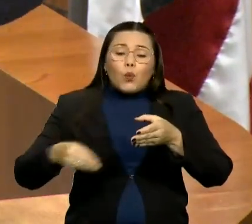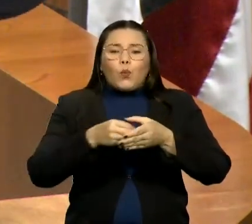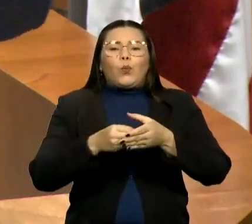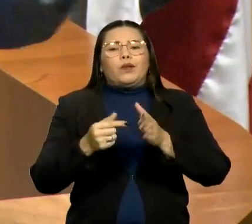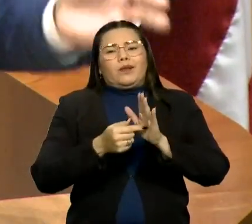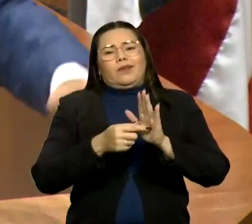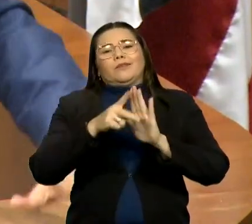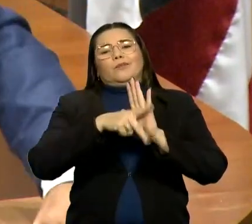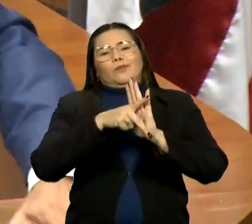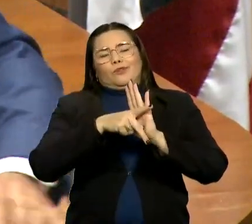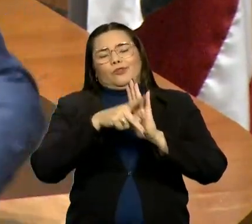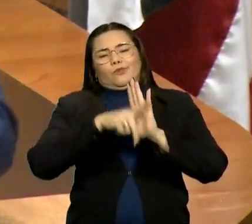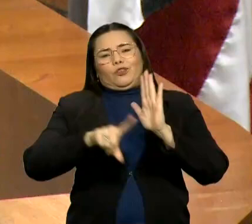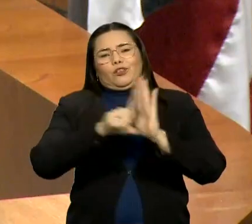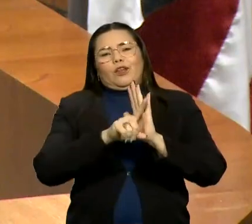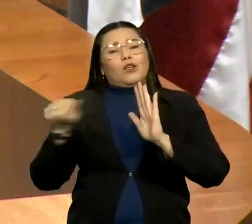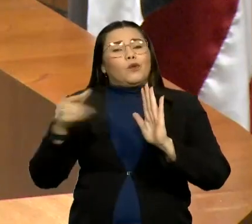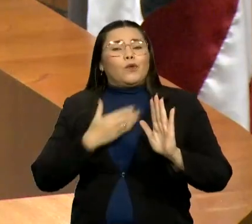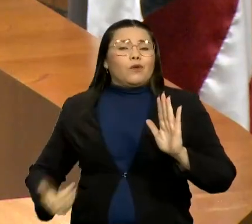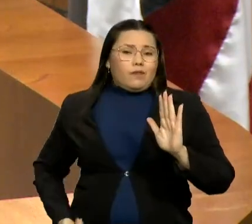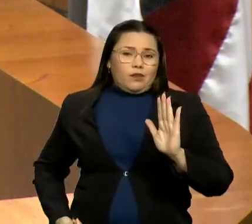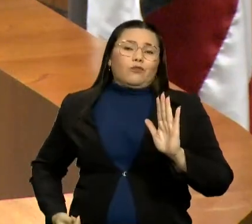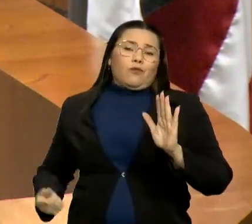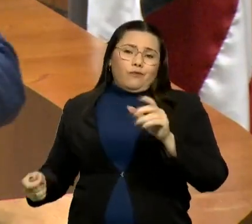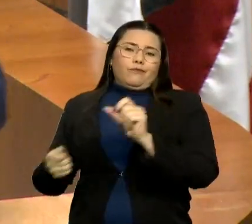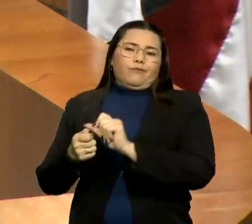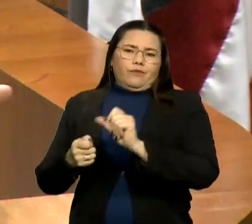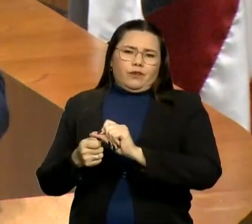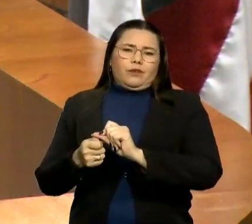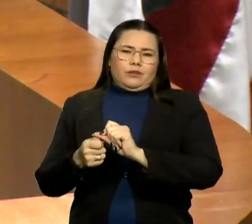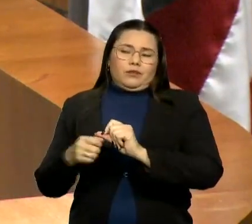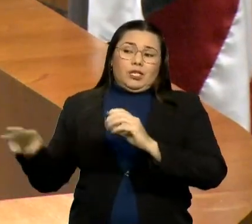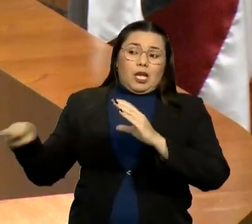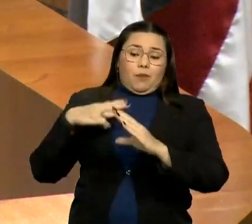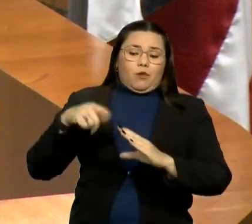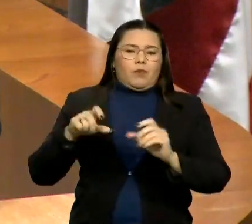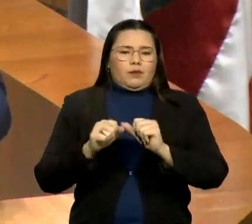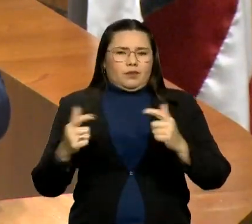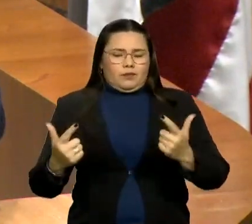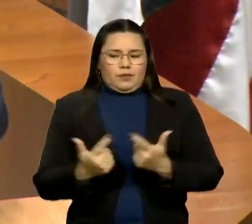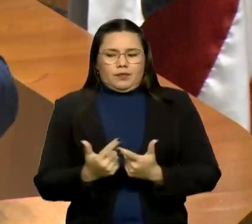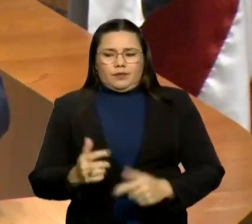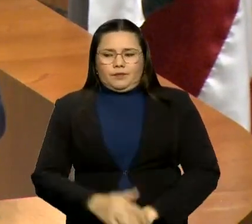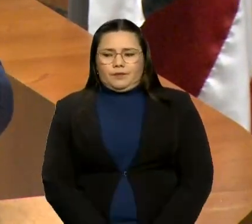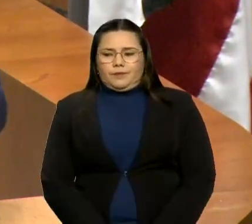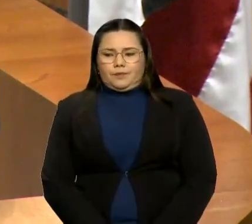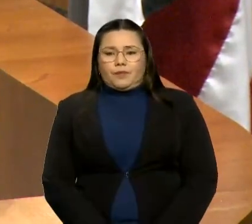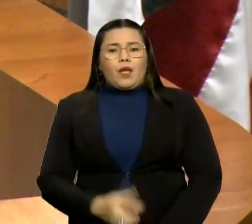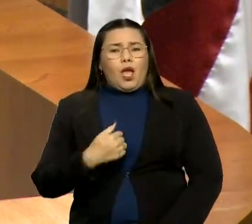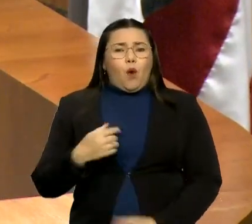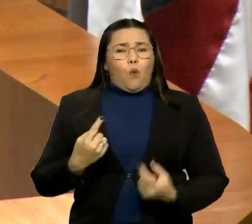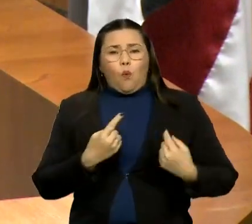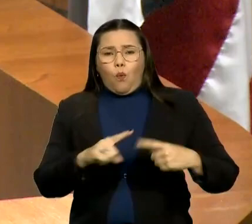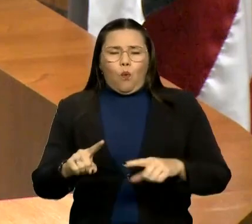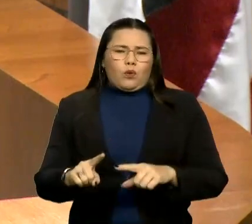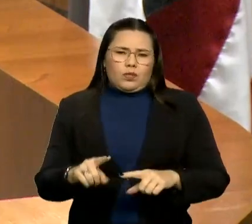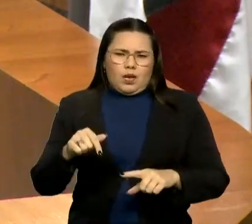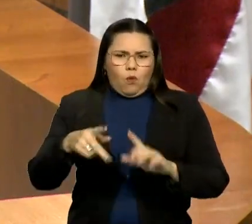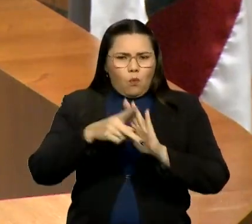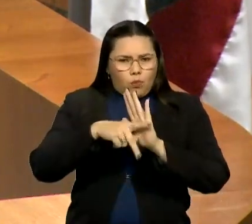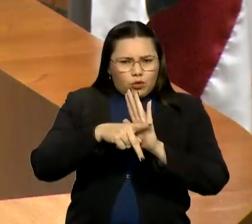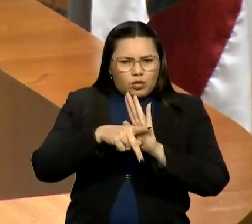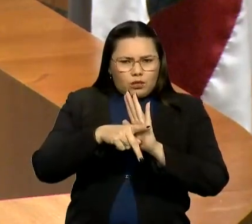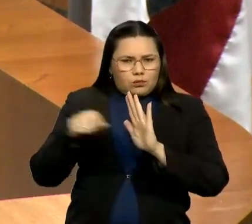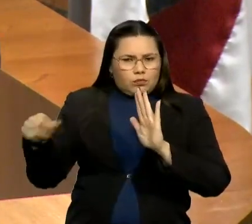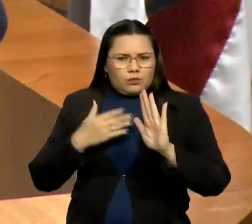projeto, circulou a informação, vou concluir, senhor presidente. Queria votar contra o projeto. Eu não sou contra o aumento do servidor.